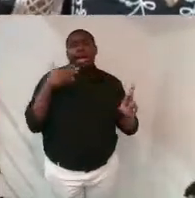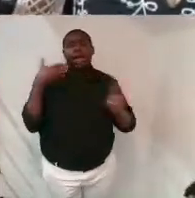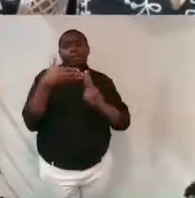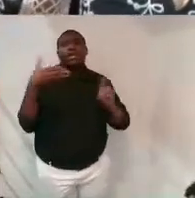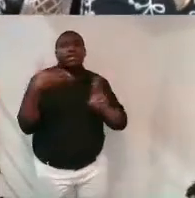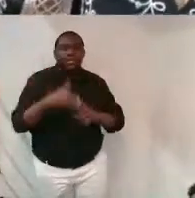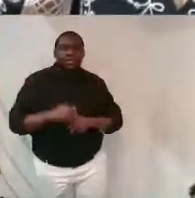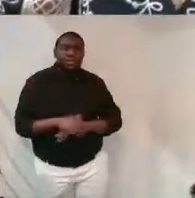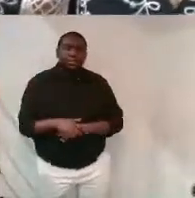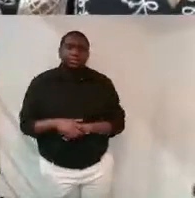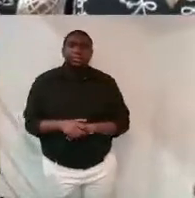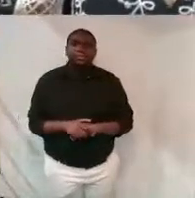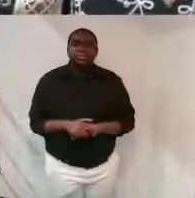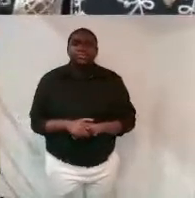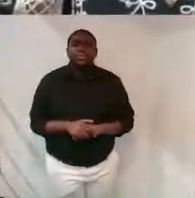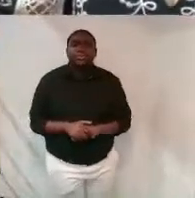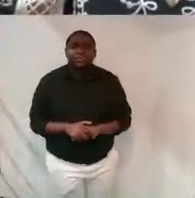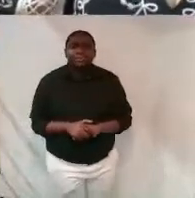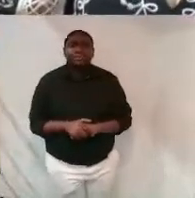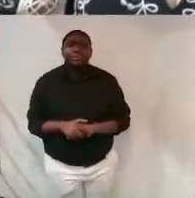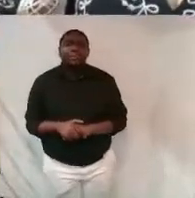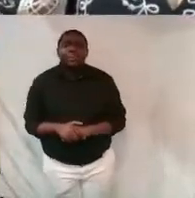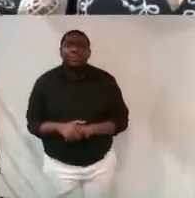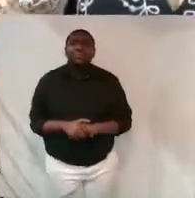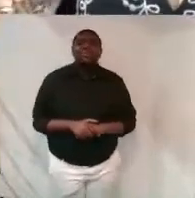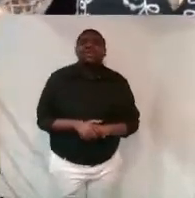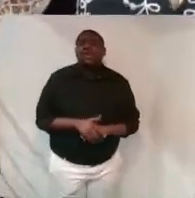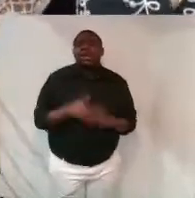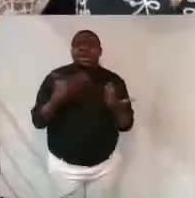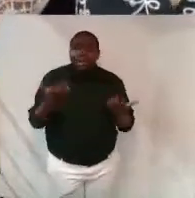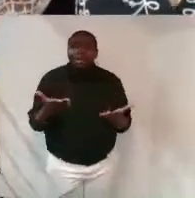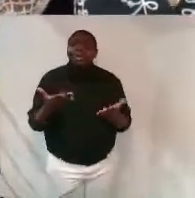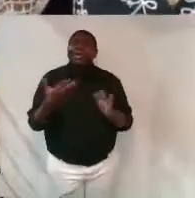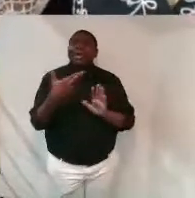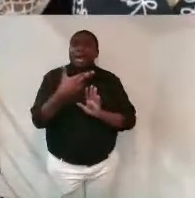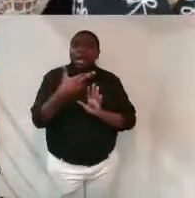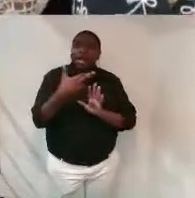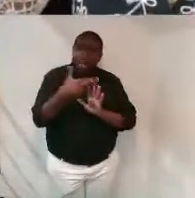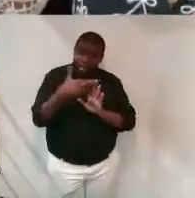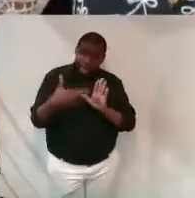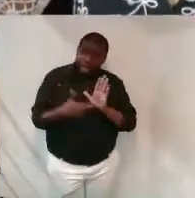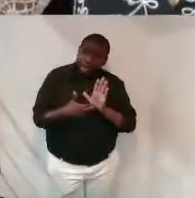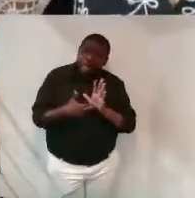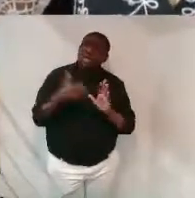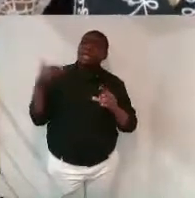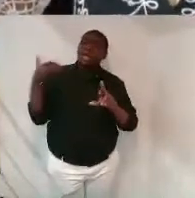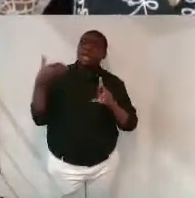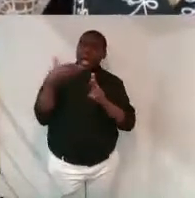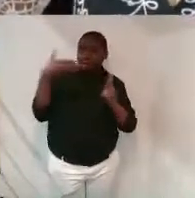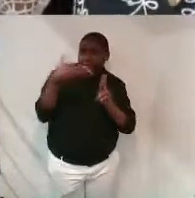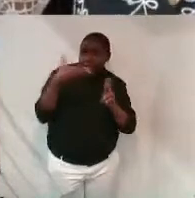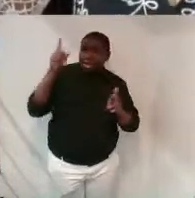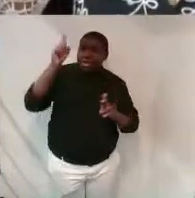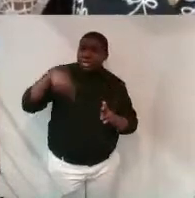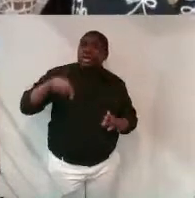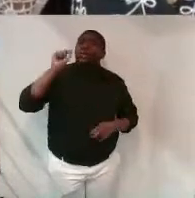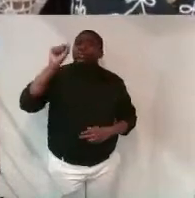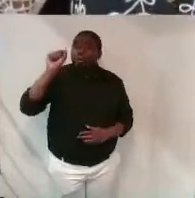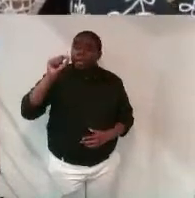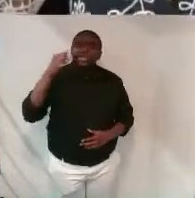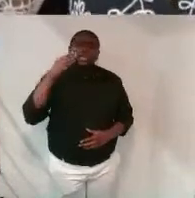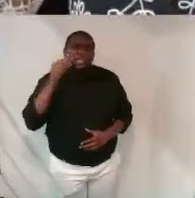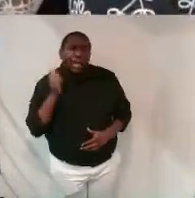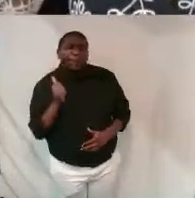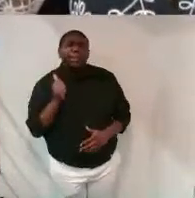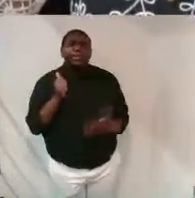Essas normas de referência, apesar da divergência em relação a serem ou não vinculantes, o fato é que